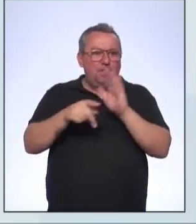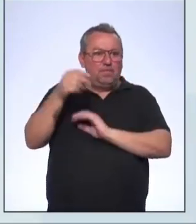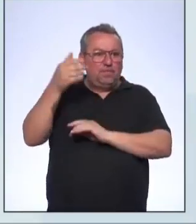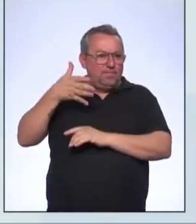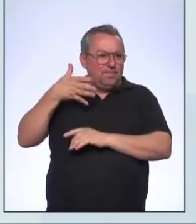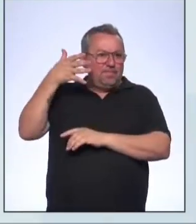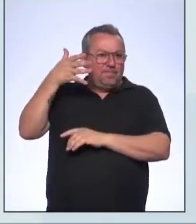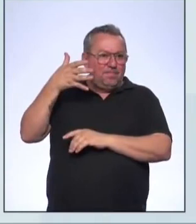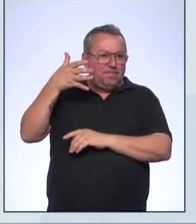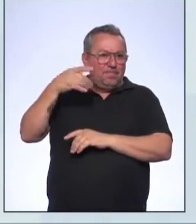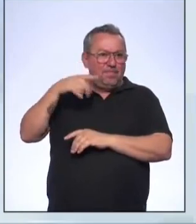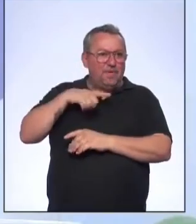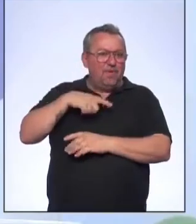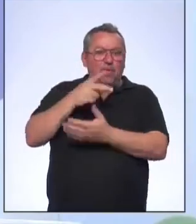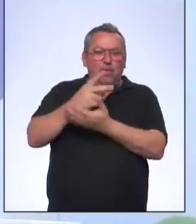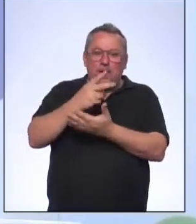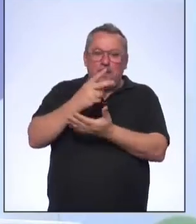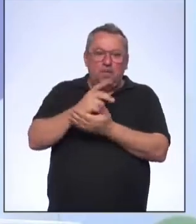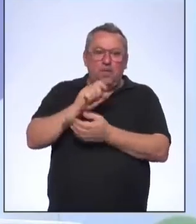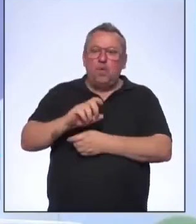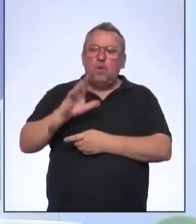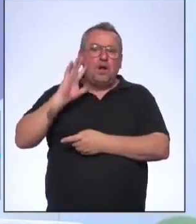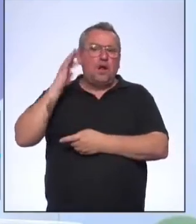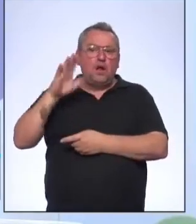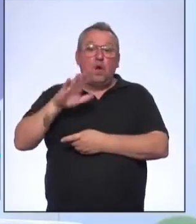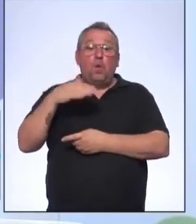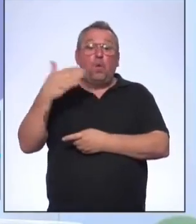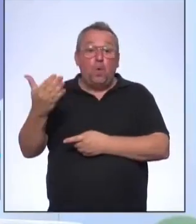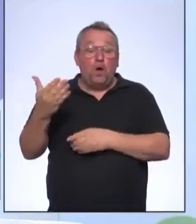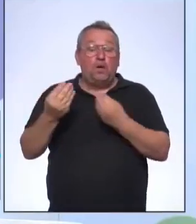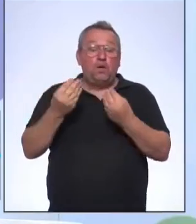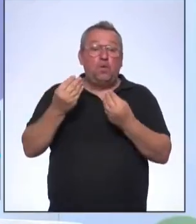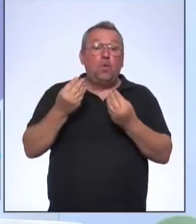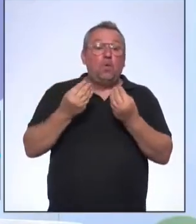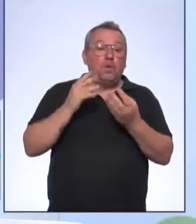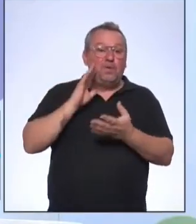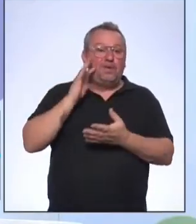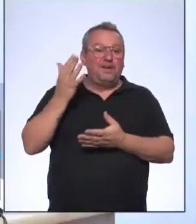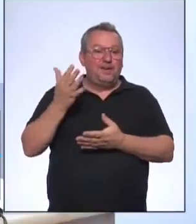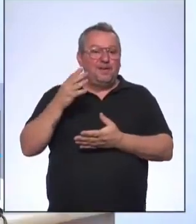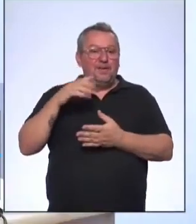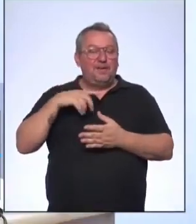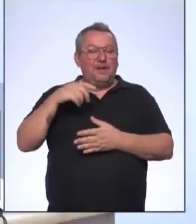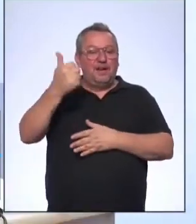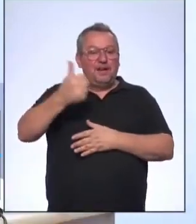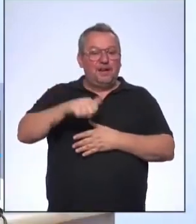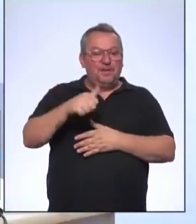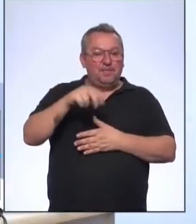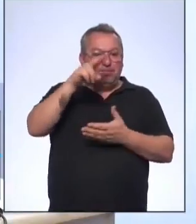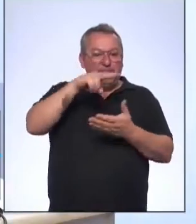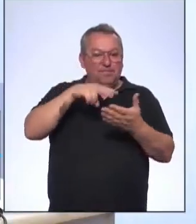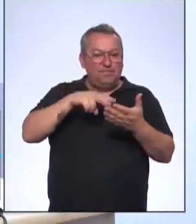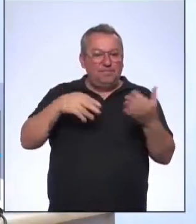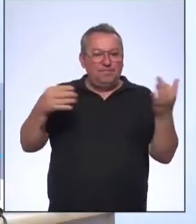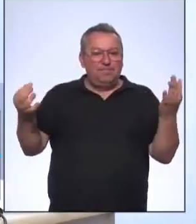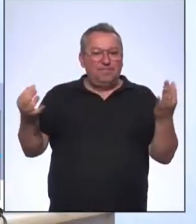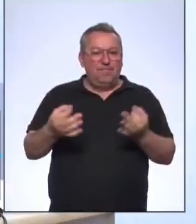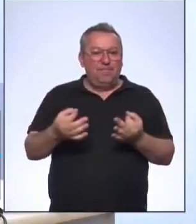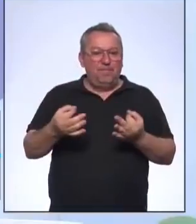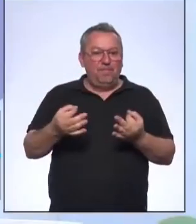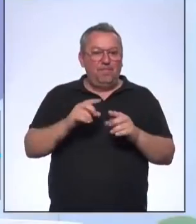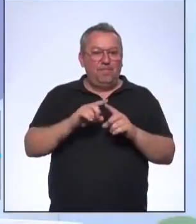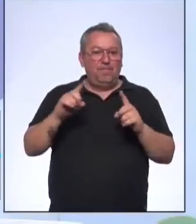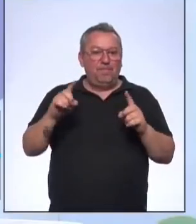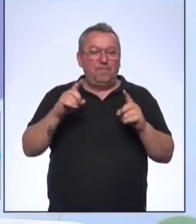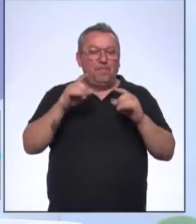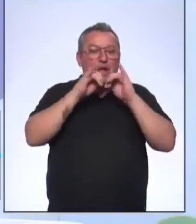querendo ou não, são os mesmos. O que aconteceu, quando aconteceu, Por isso, como A aconteceu. gente tem que analisar bem, fazer uma leitura bem apurada. Exatamente, mas